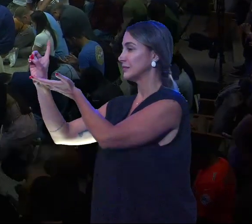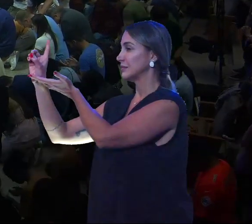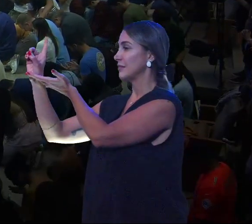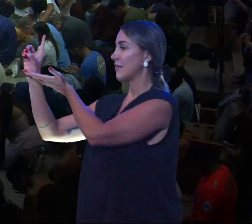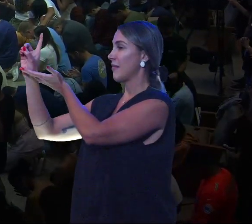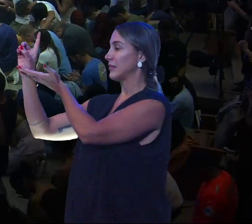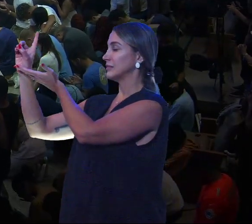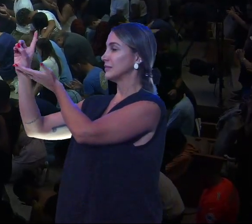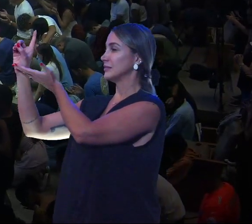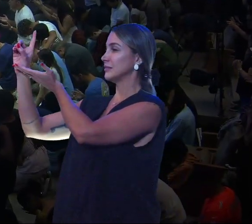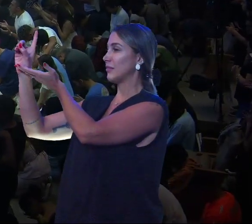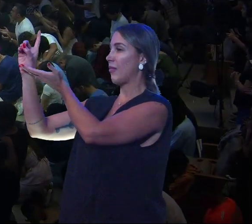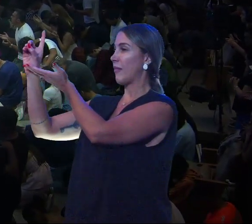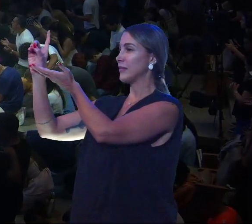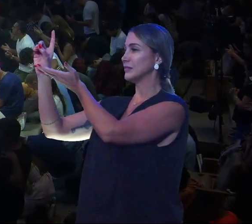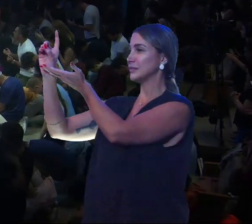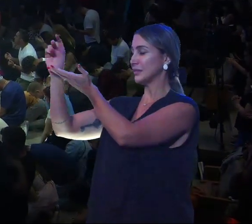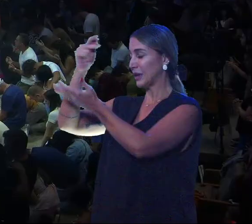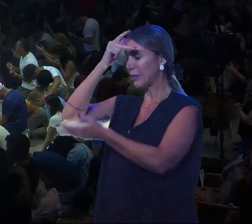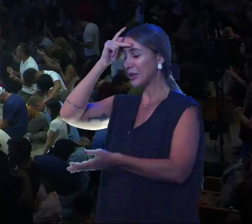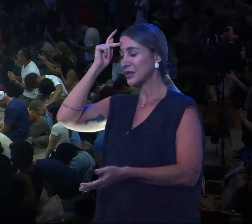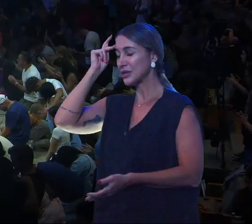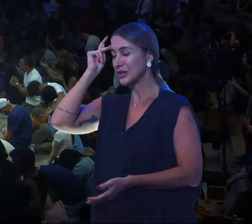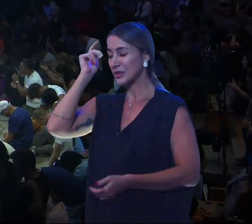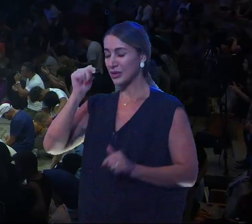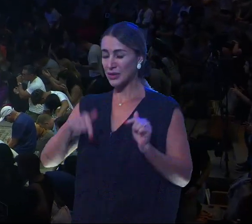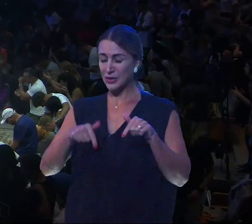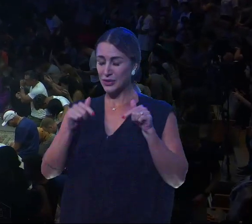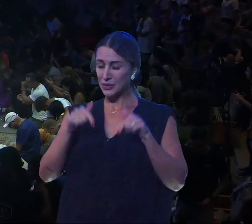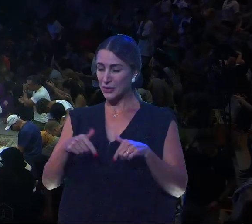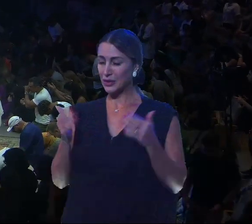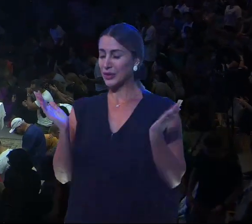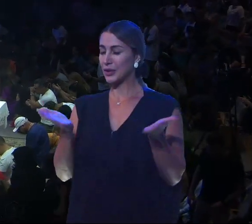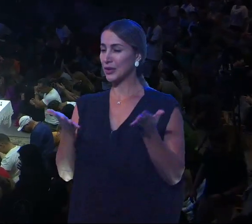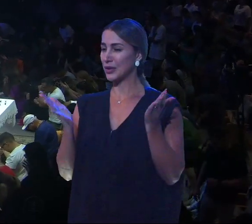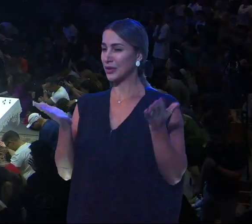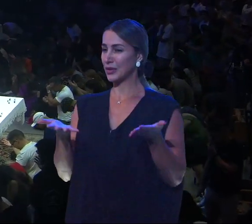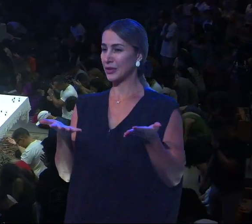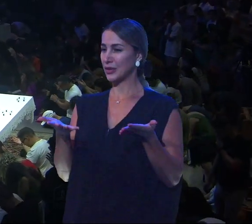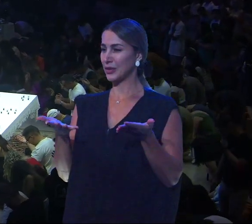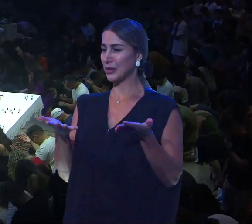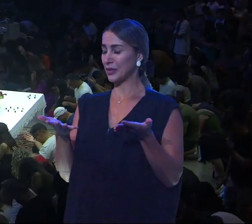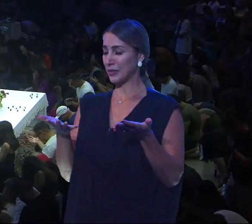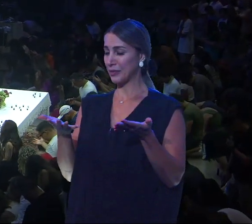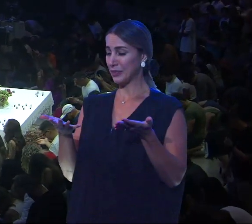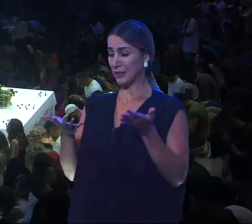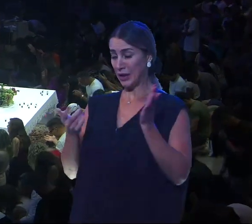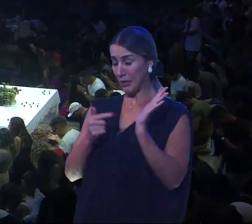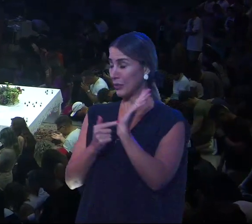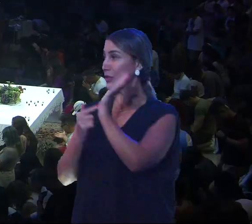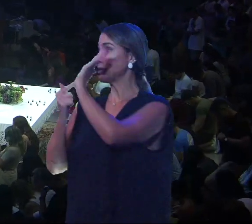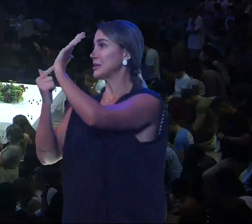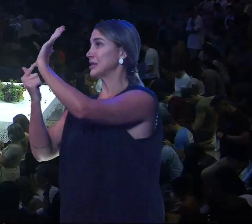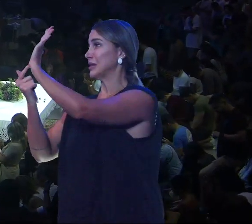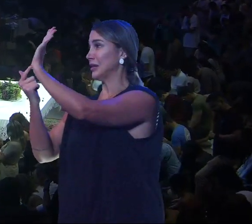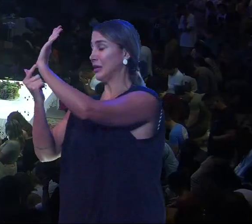E pessoas vieram aqui hoje entregando os seus próprios filhos ao Senhor.